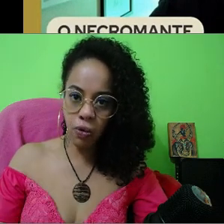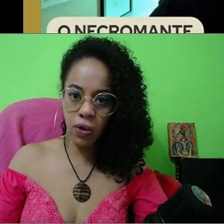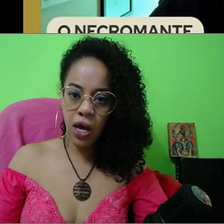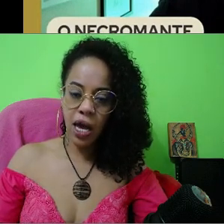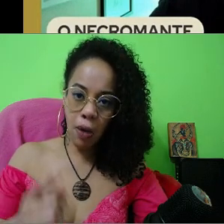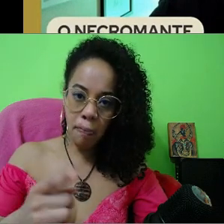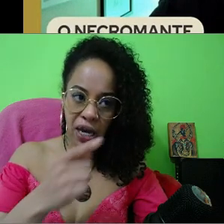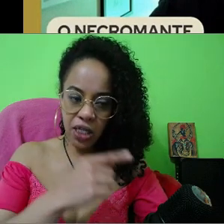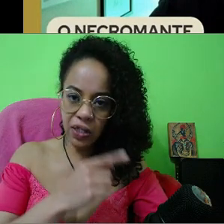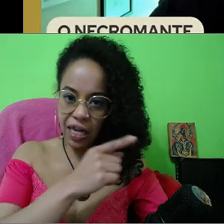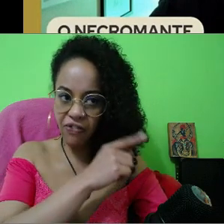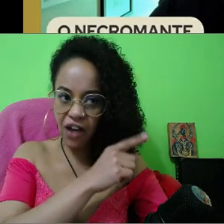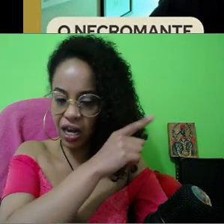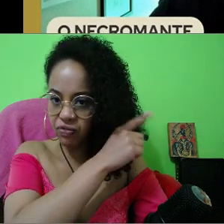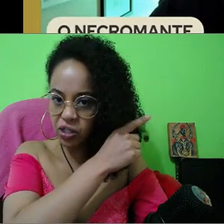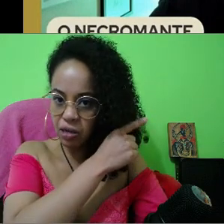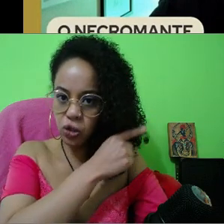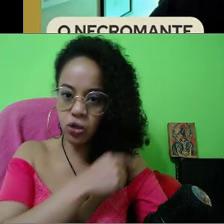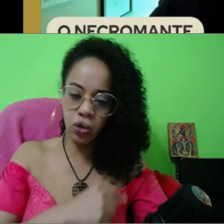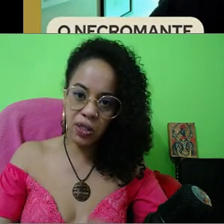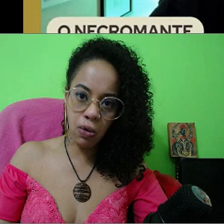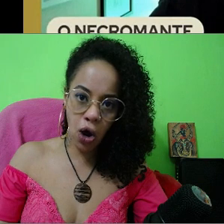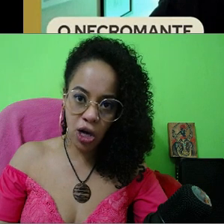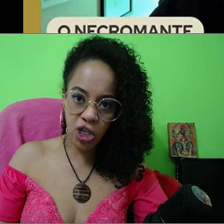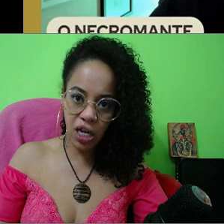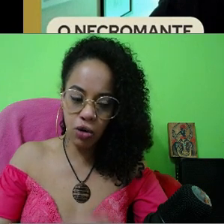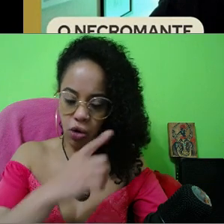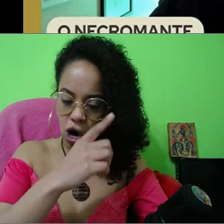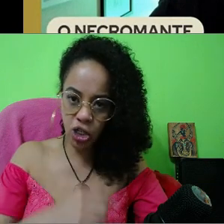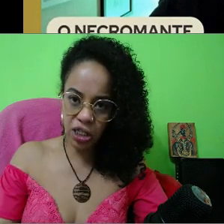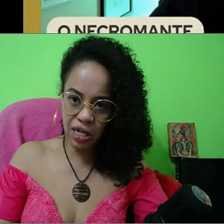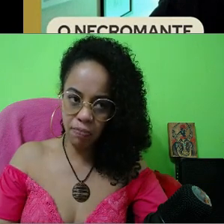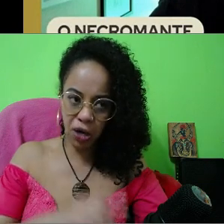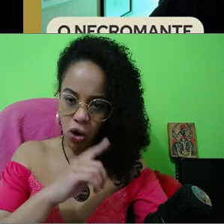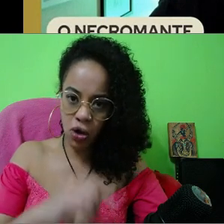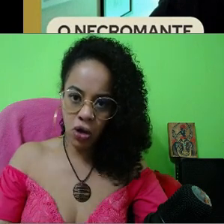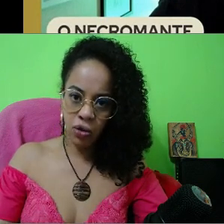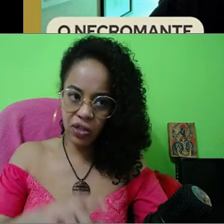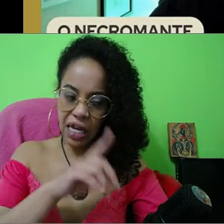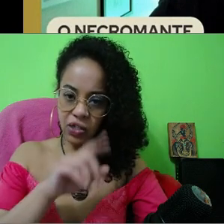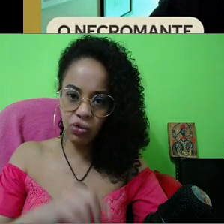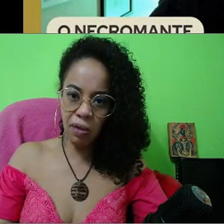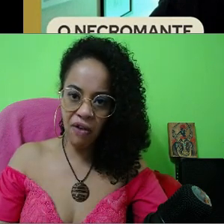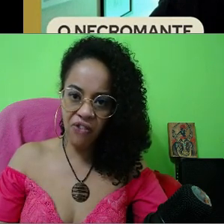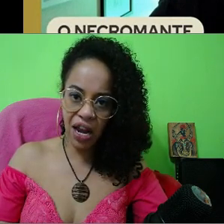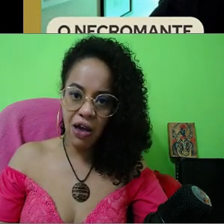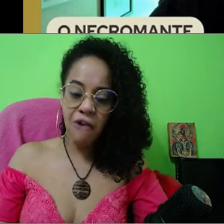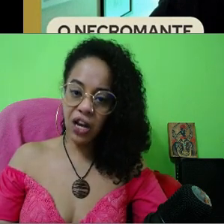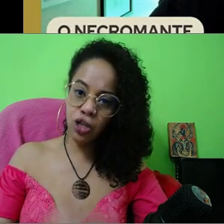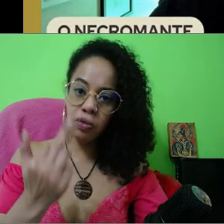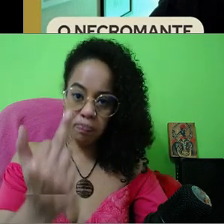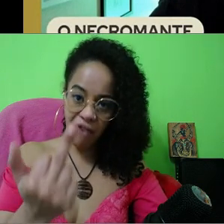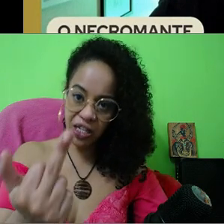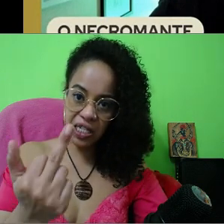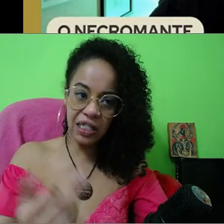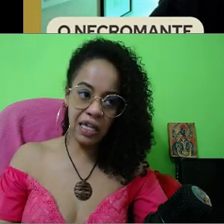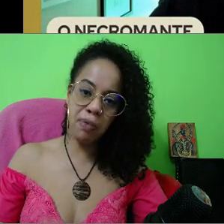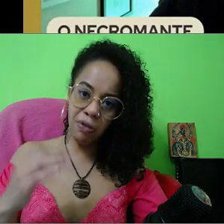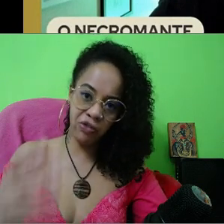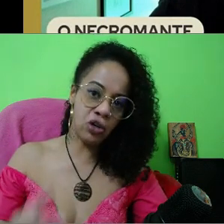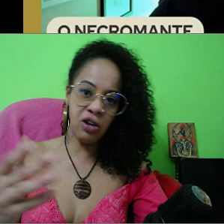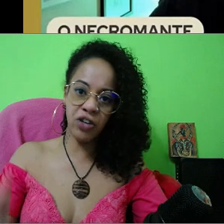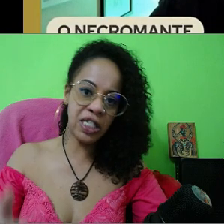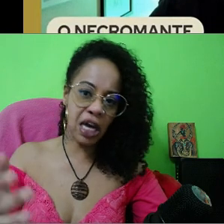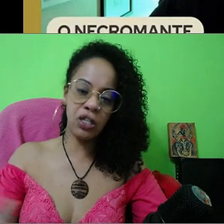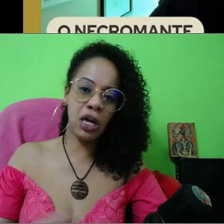não fui eu eu apenas fiz a fala que você mostrou no seu corte aí no corte que você pegou 10 segundos a minha fala falando para fazer